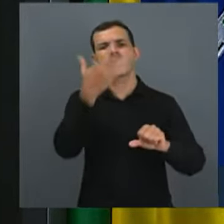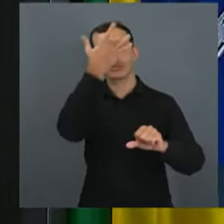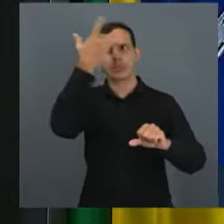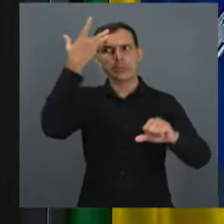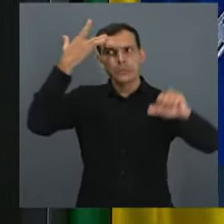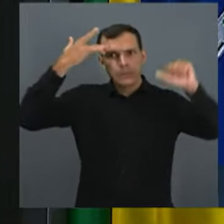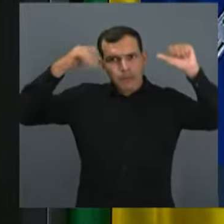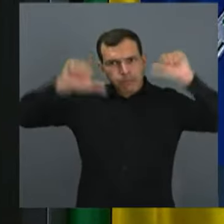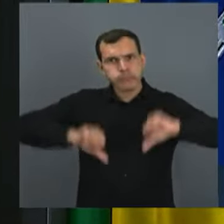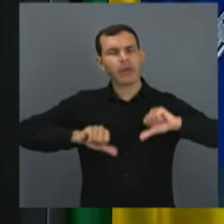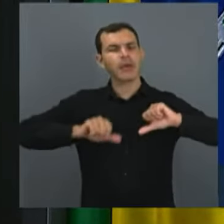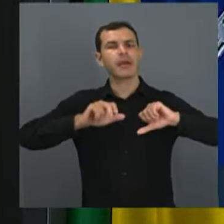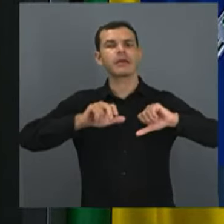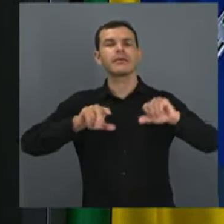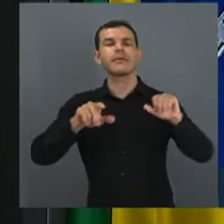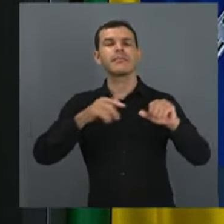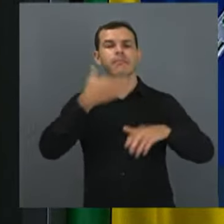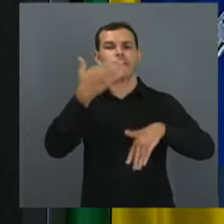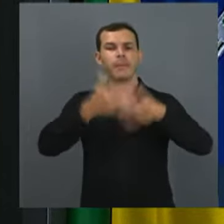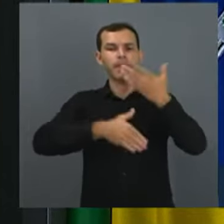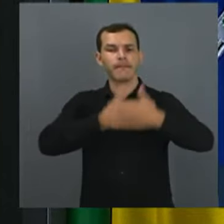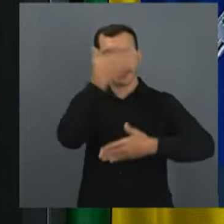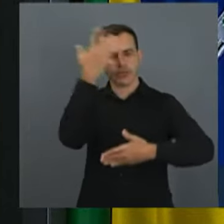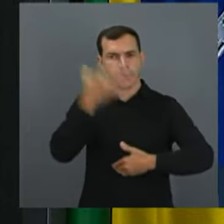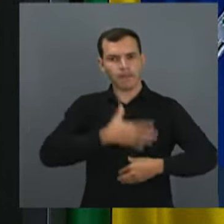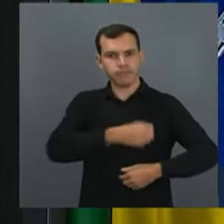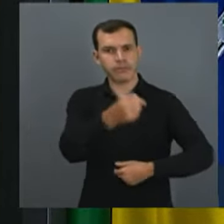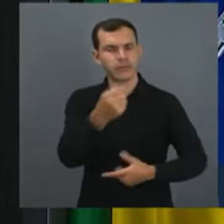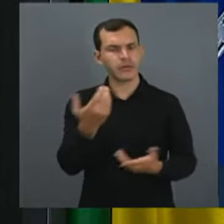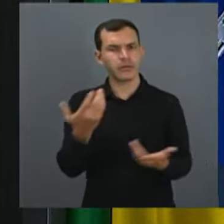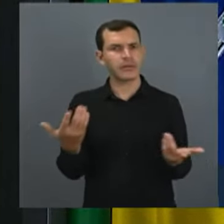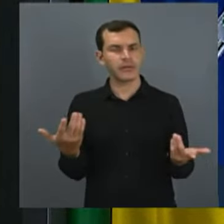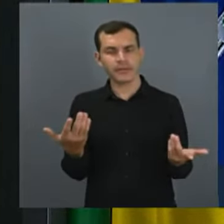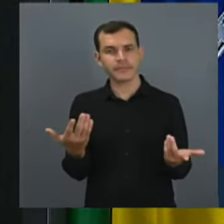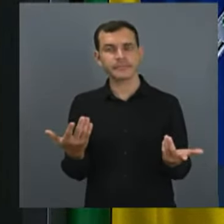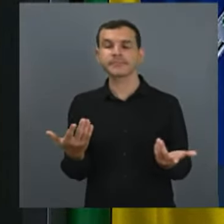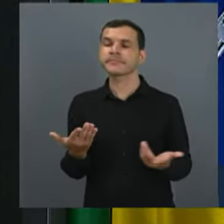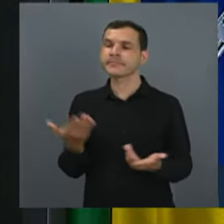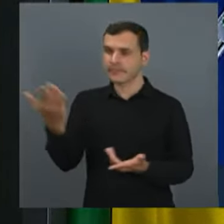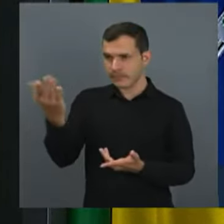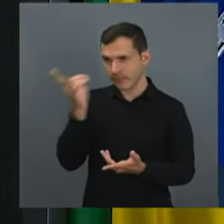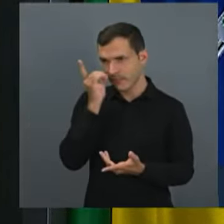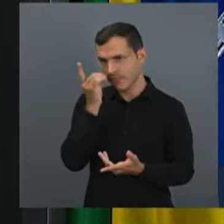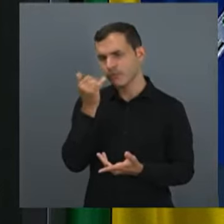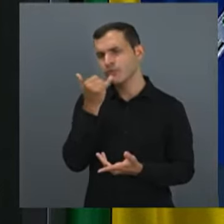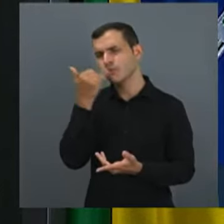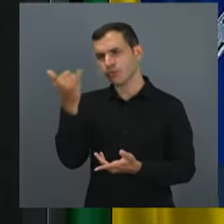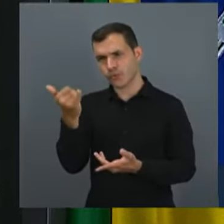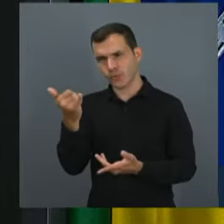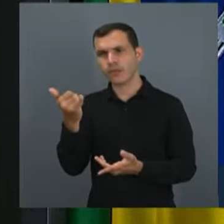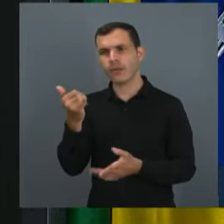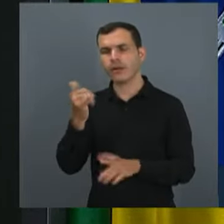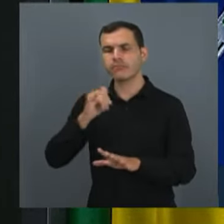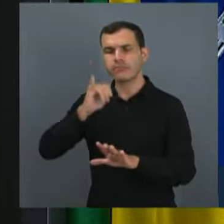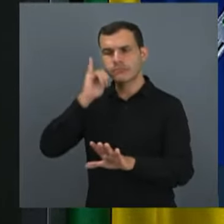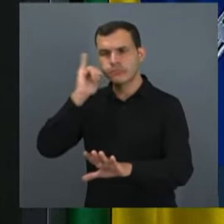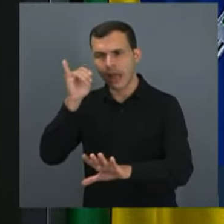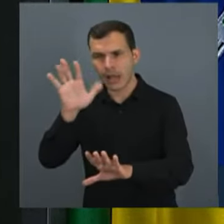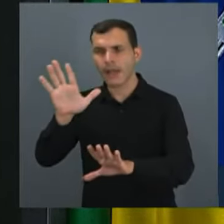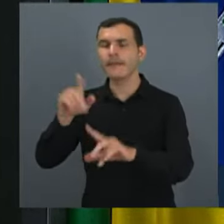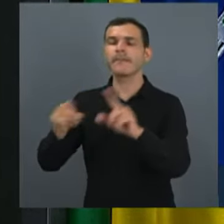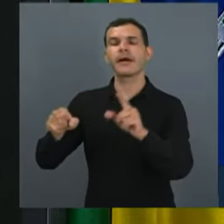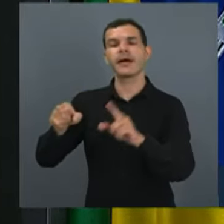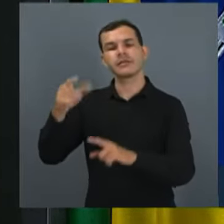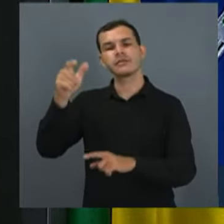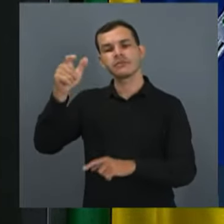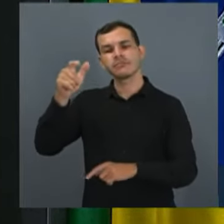suicídio coletivo. Senador Davi Alcolumbre, desculpe estar lhe perturbando, mas o senhor vai ganhar